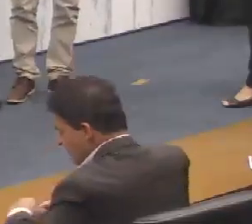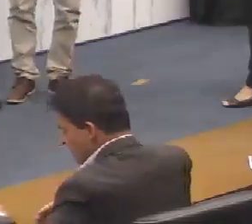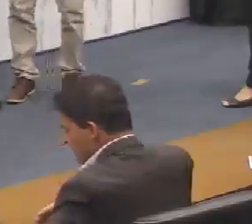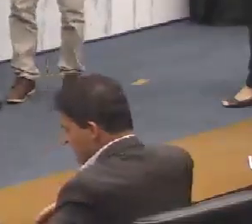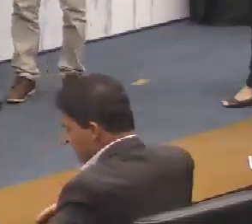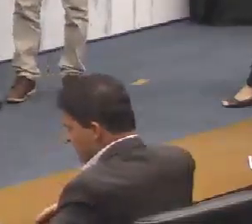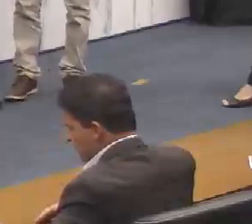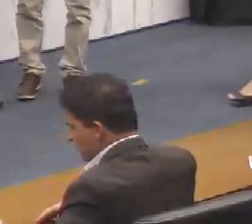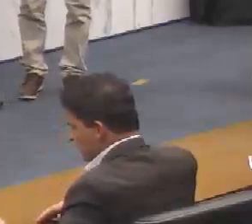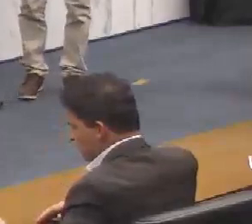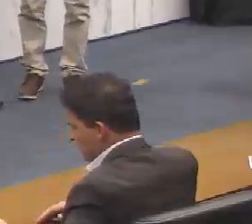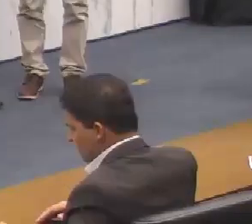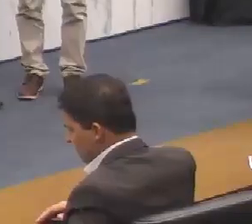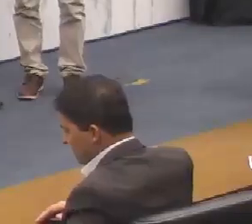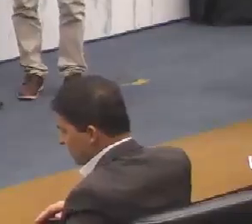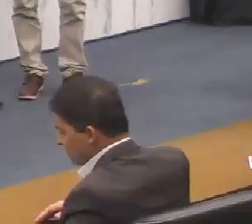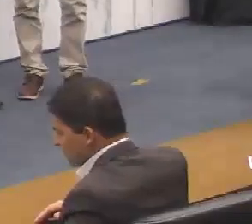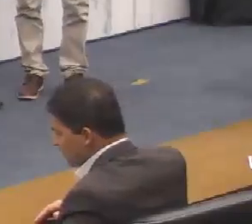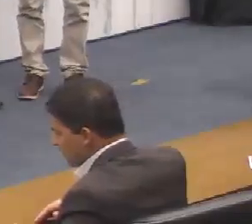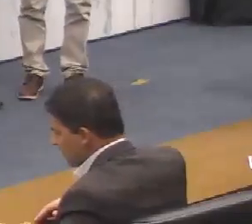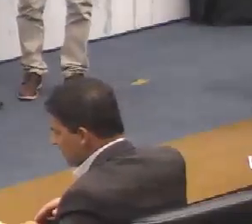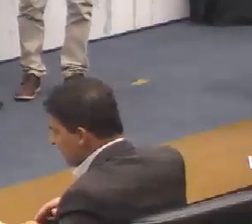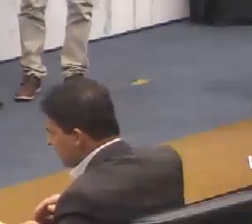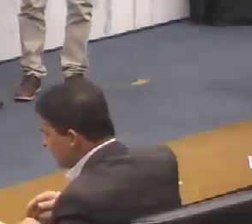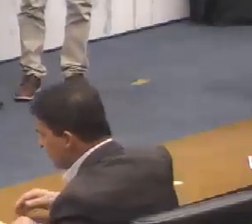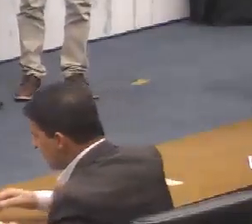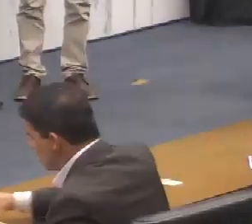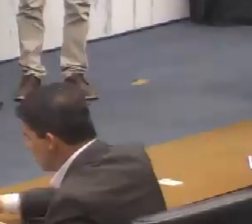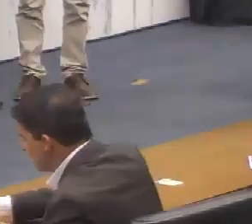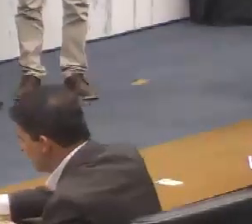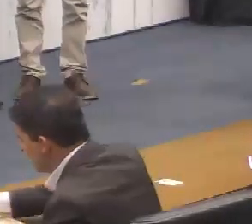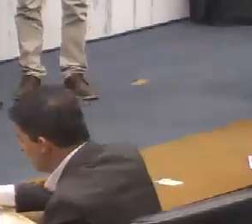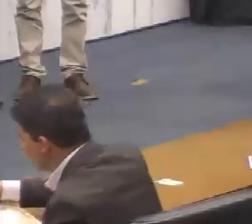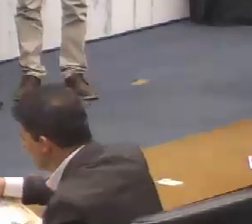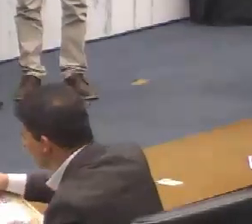colo, sorri e abraça os seus pais enquanto estão aqui.